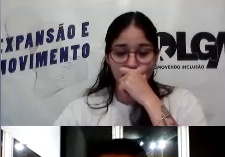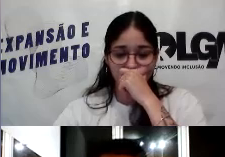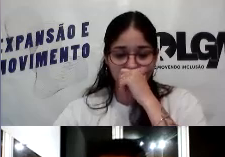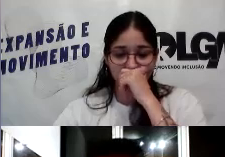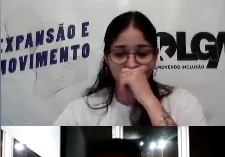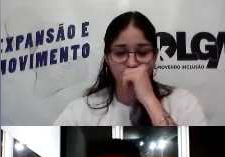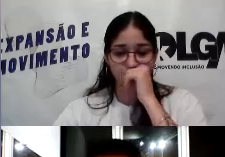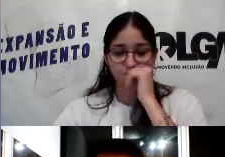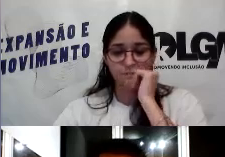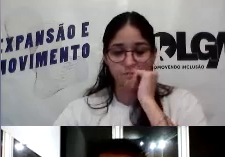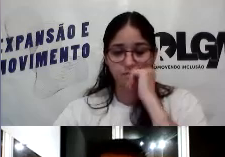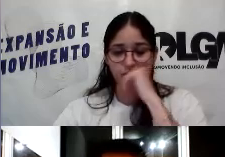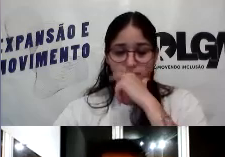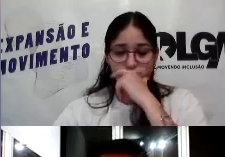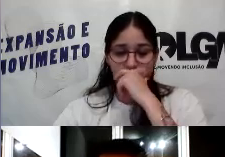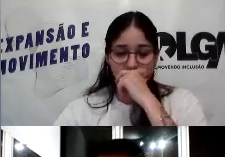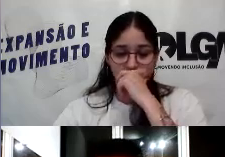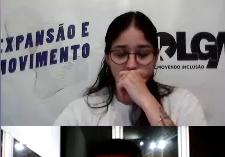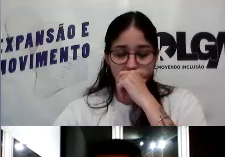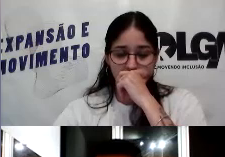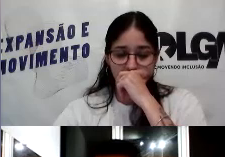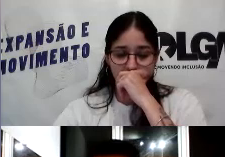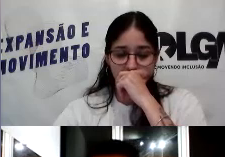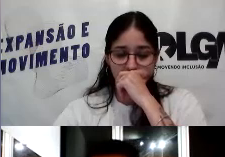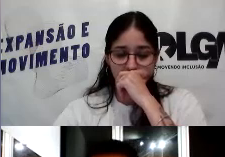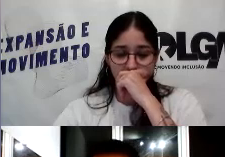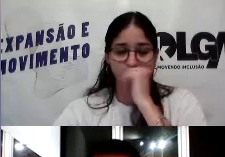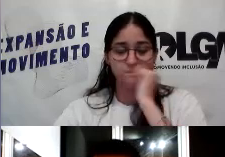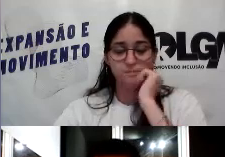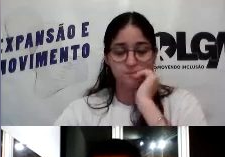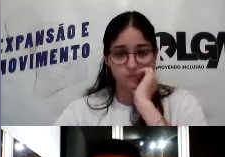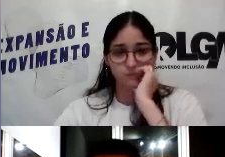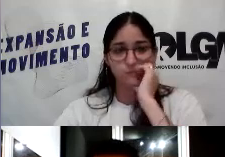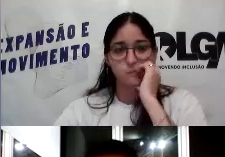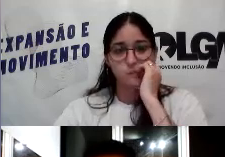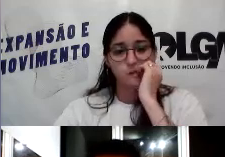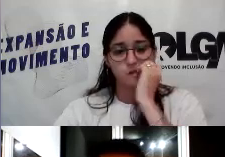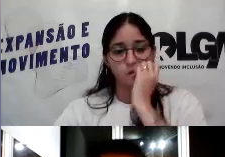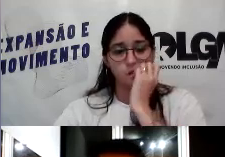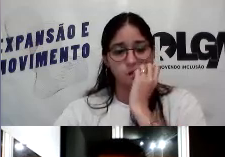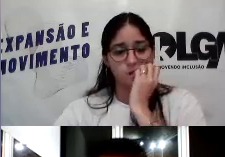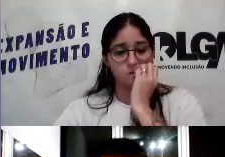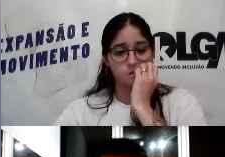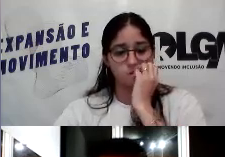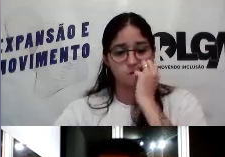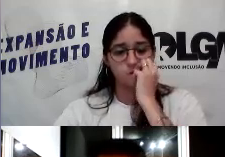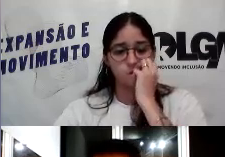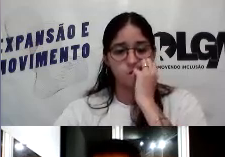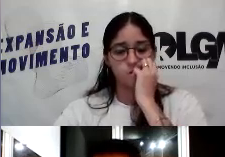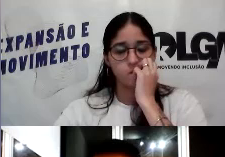ser elegido dentro de um hospital para comunicar para a mãe algo que tem relação com a saúde do seu